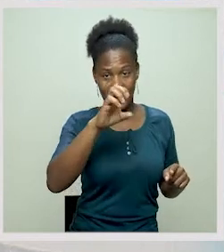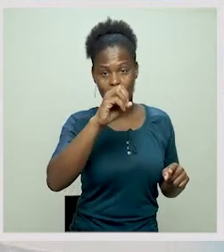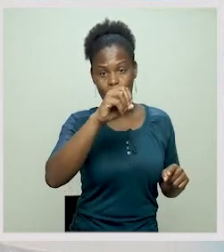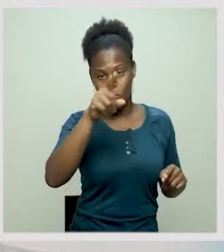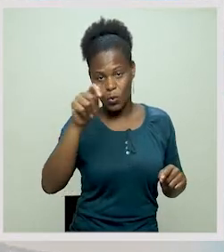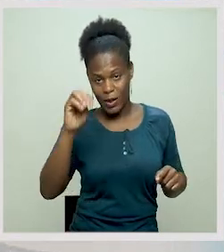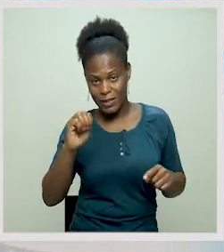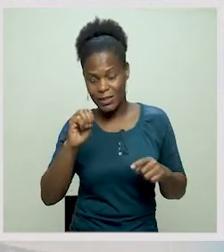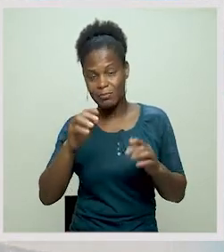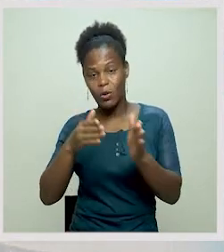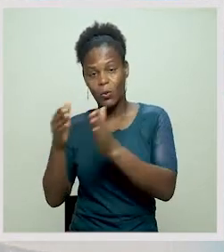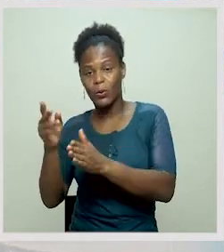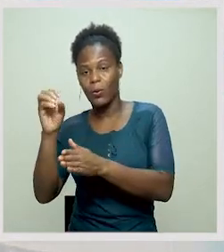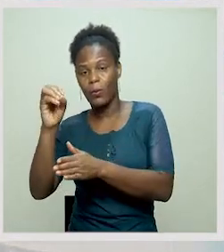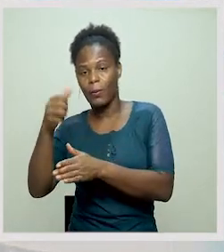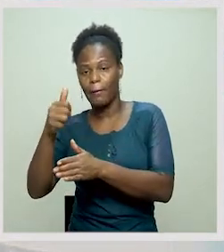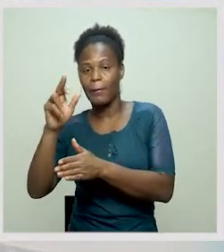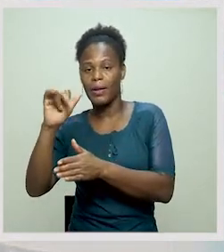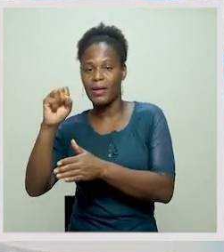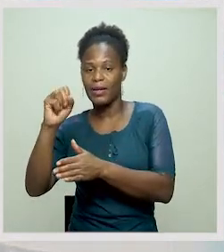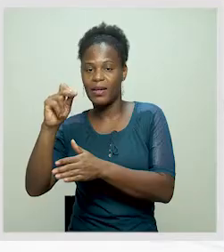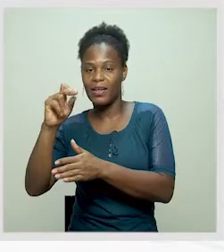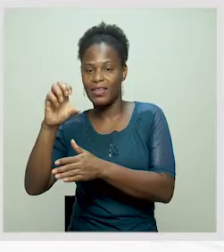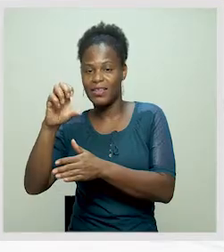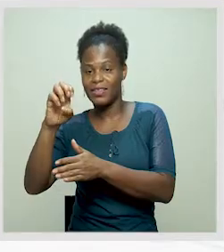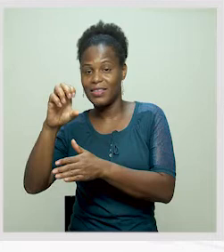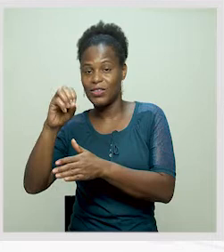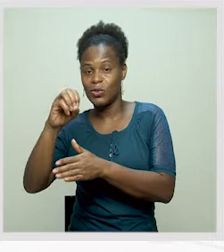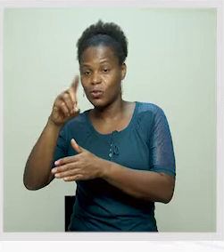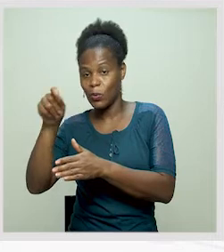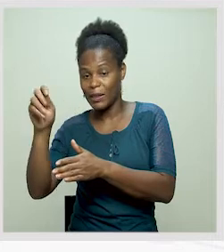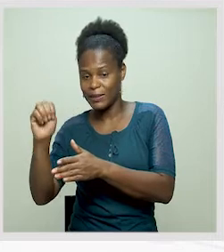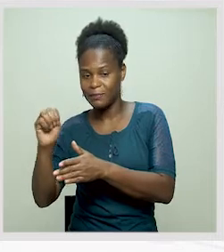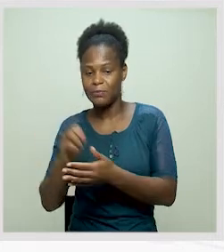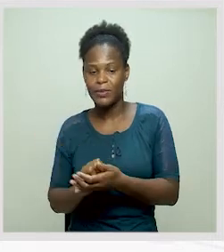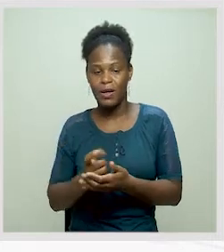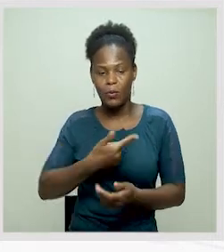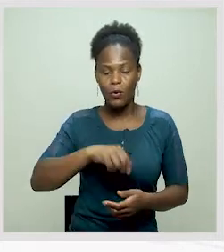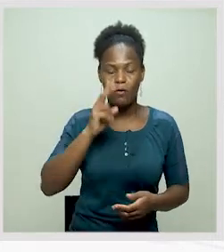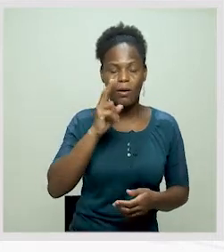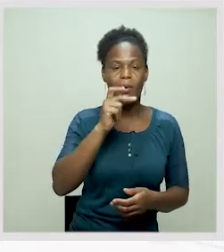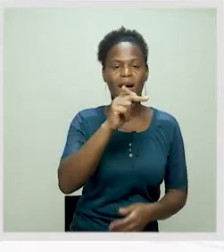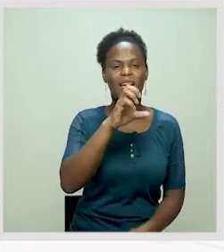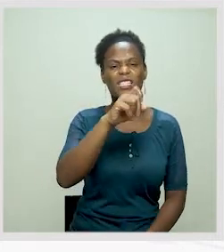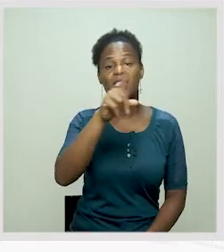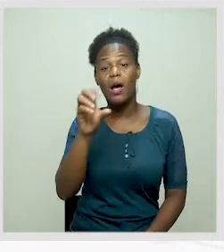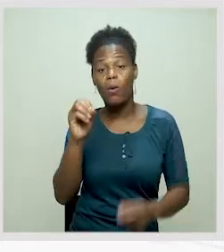e as obrigações. Nós temos que uma ação é um